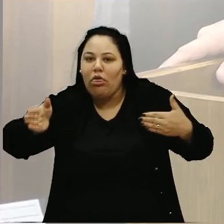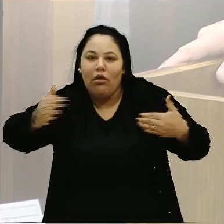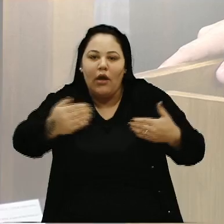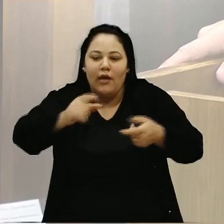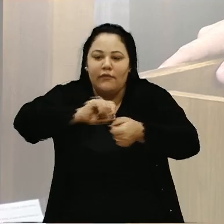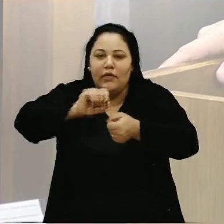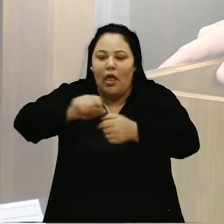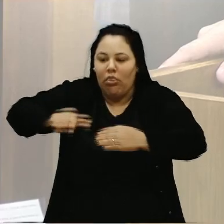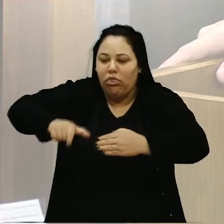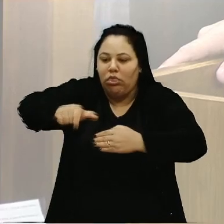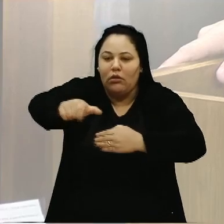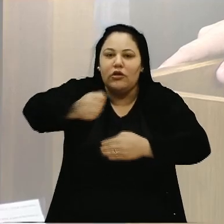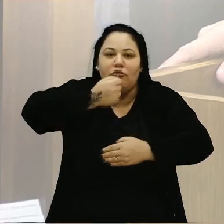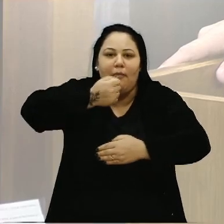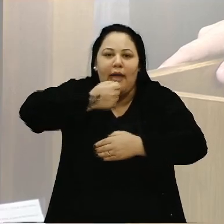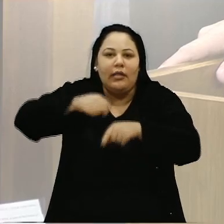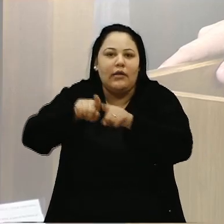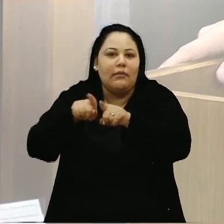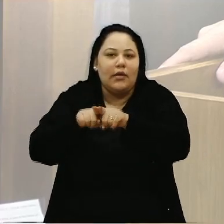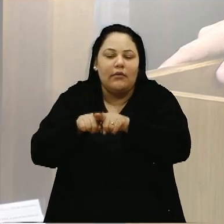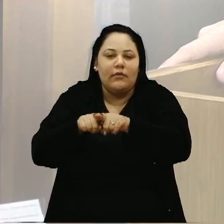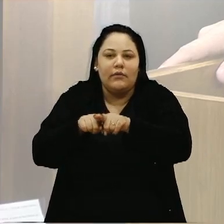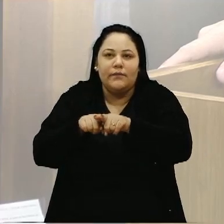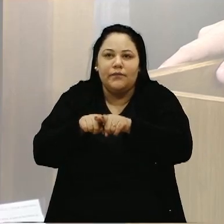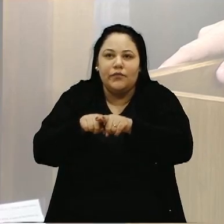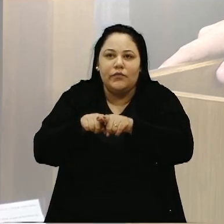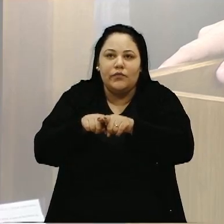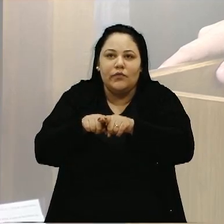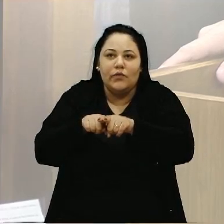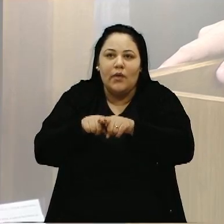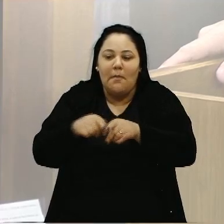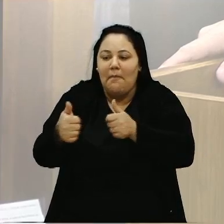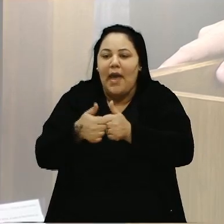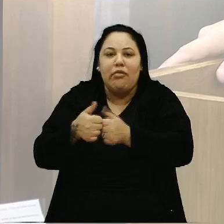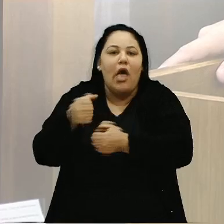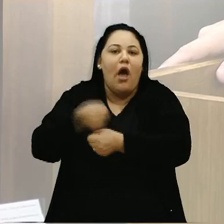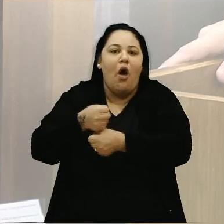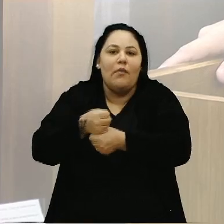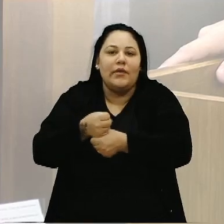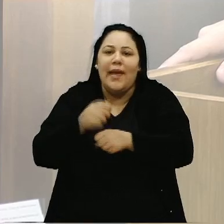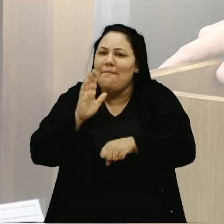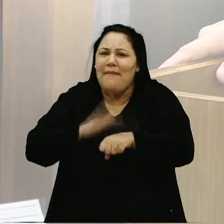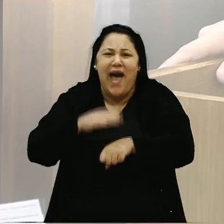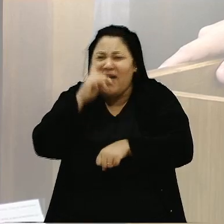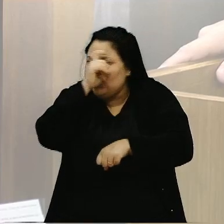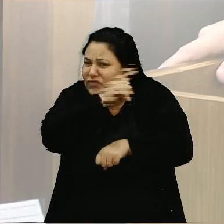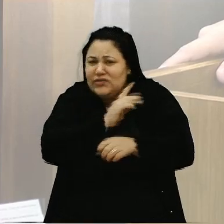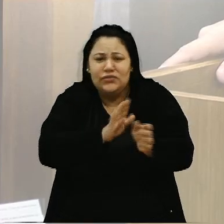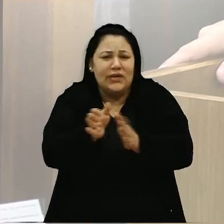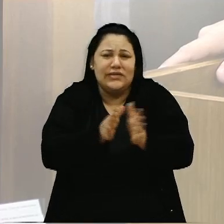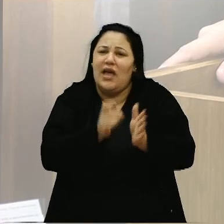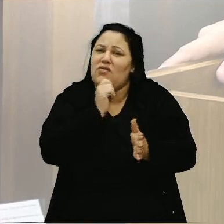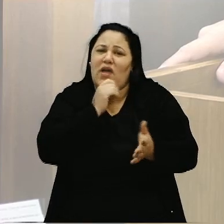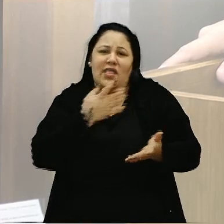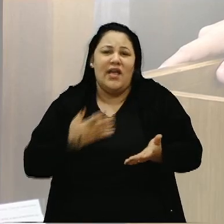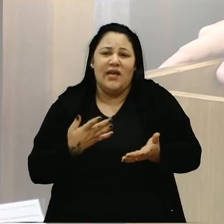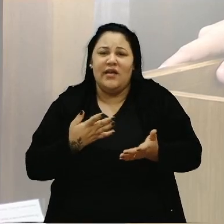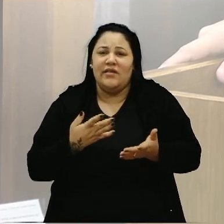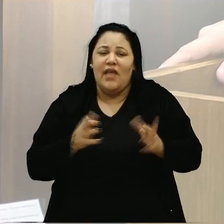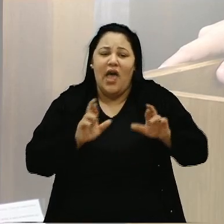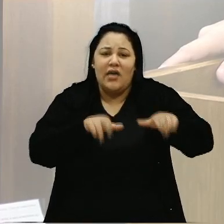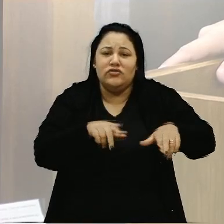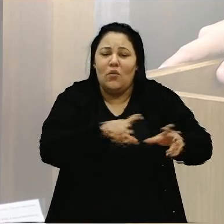na BR-116, no trecho referente à obra, dificultando ainda mais o acesso à região. O